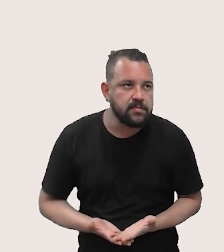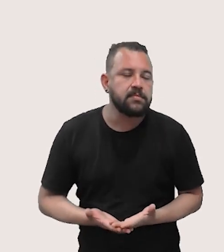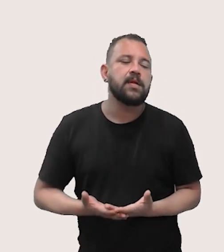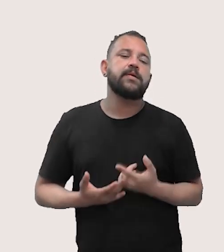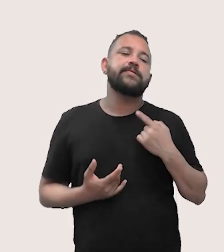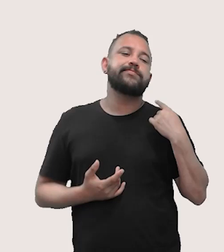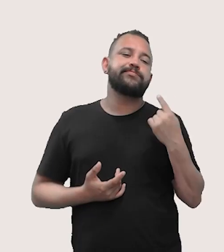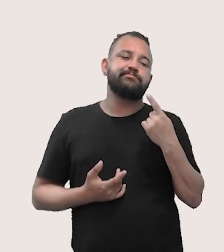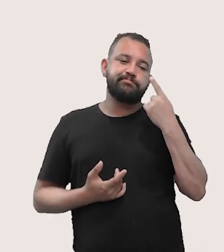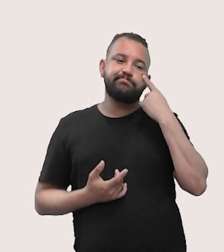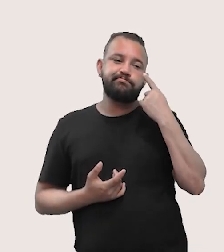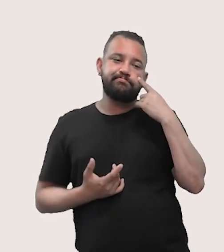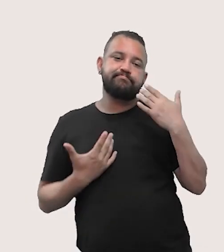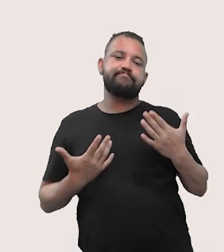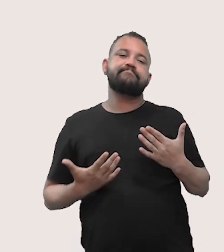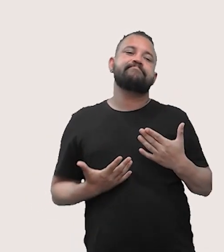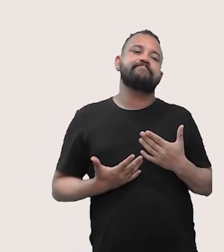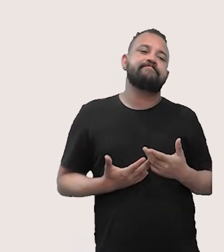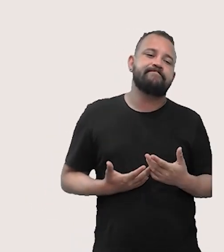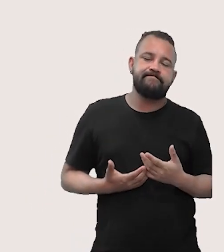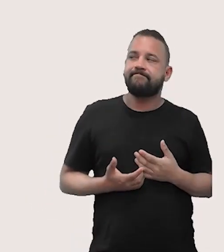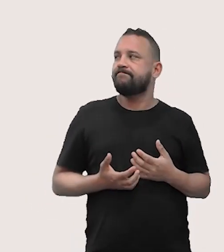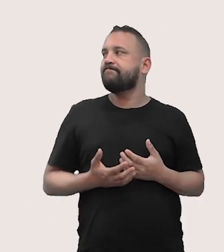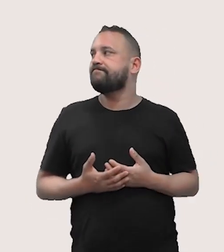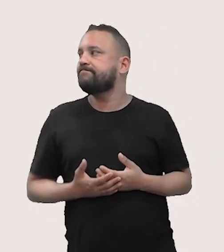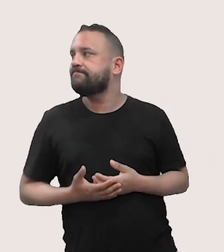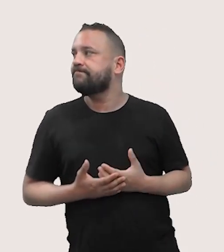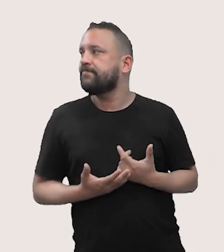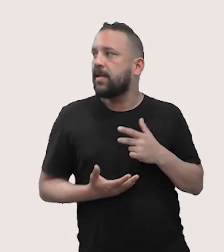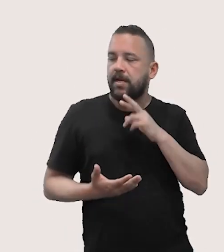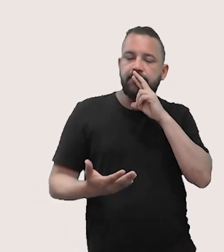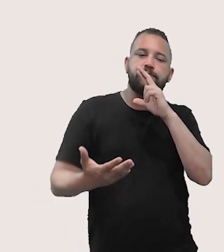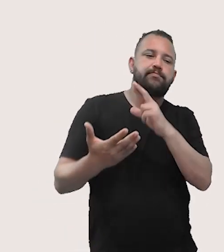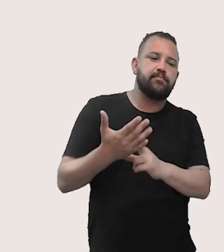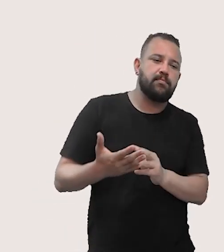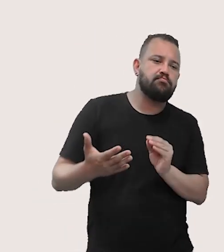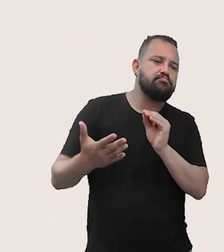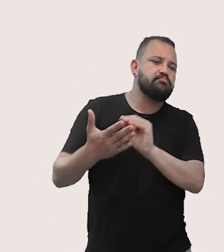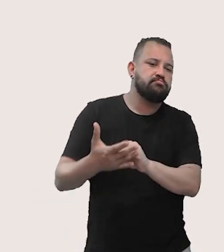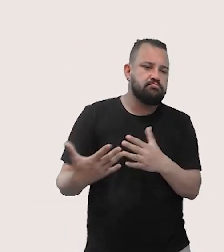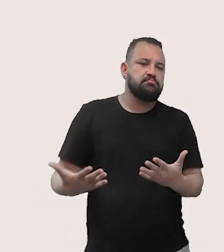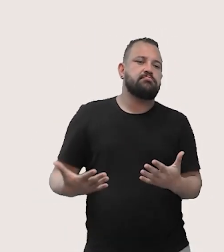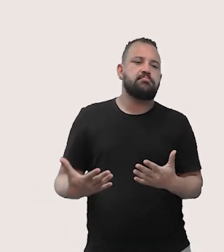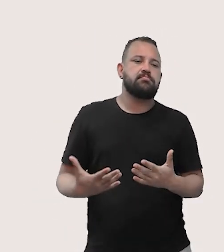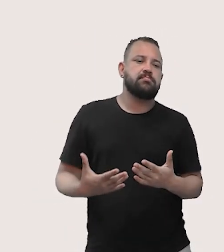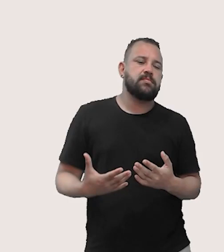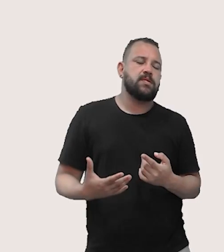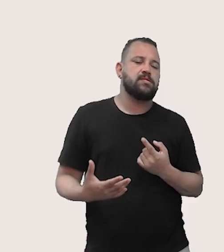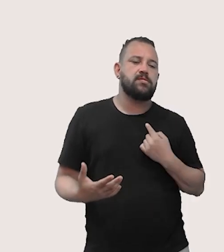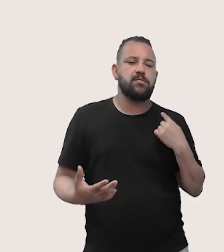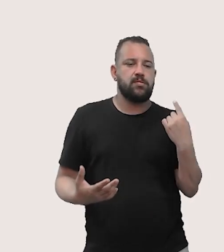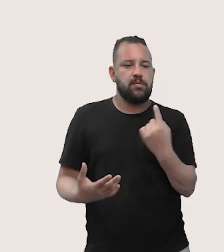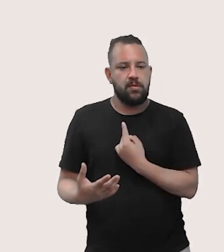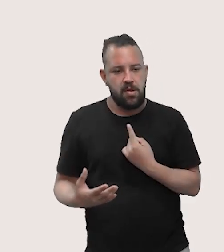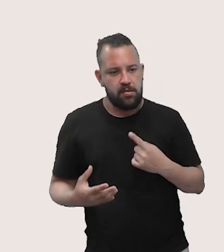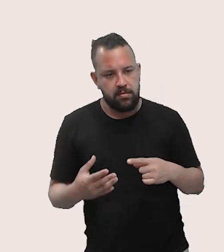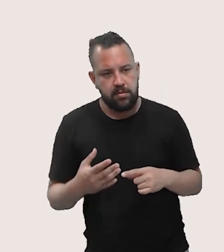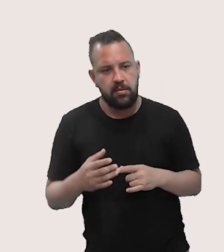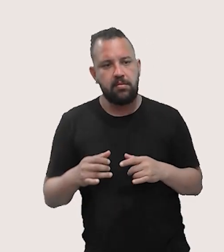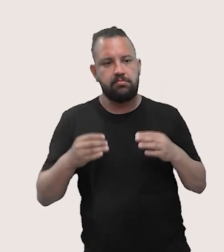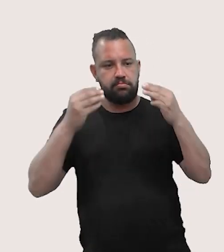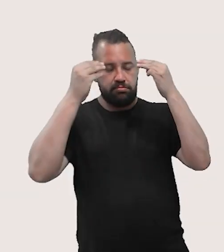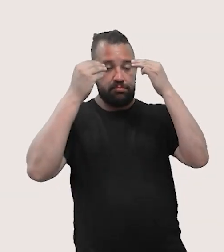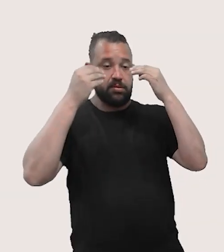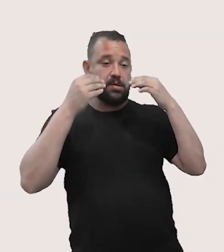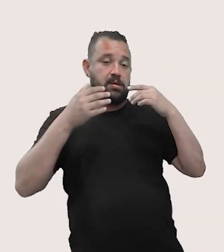para resolver ou inferir respostas em nosso questionamento de estatística, tá bom? Vamos